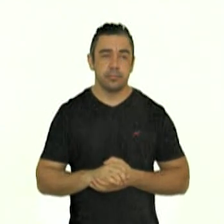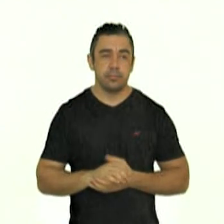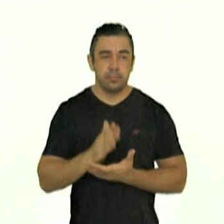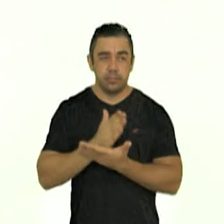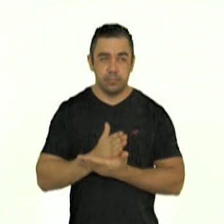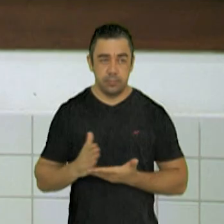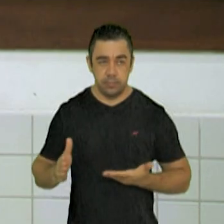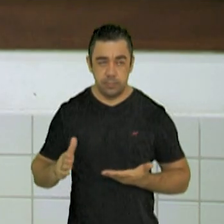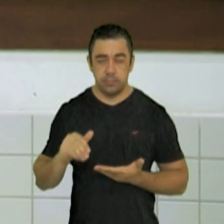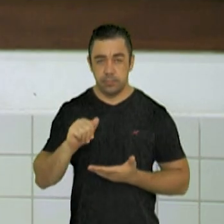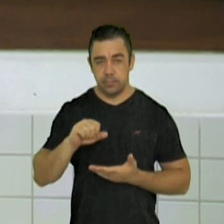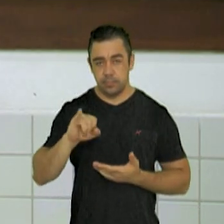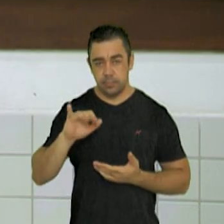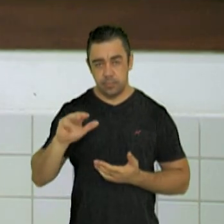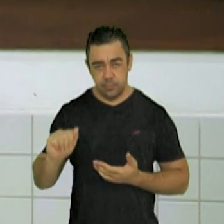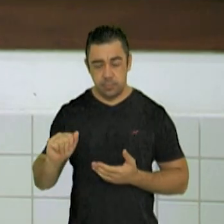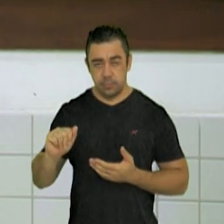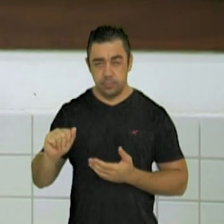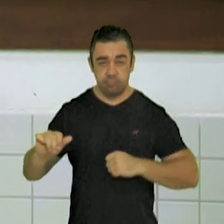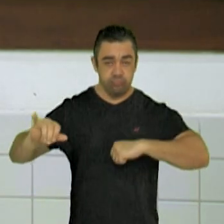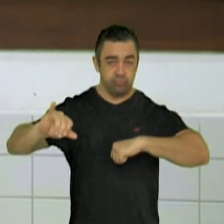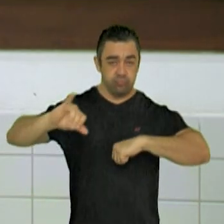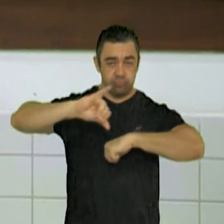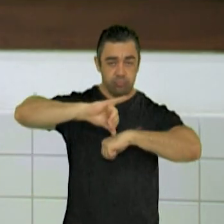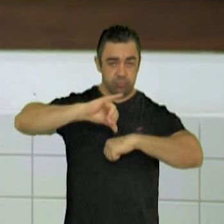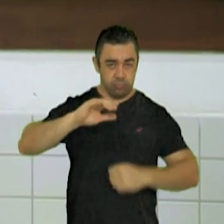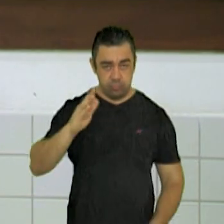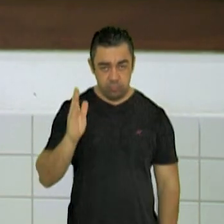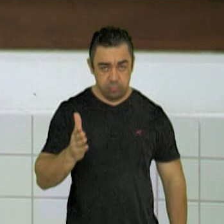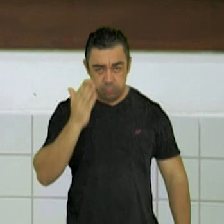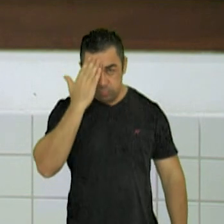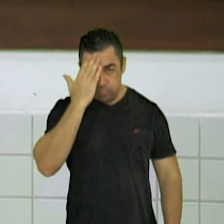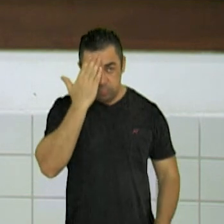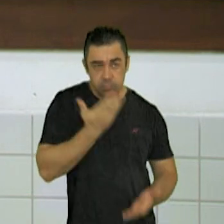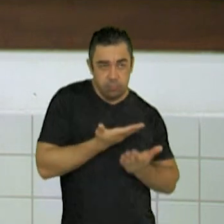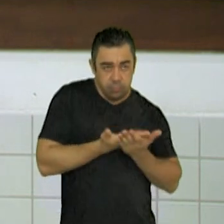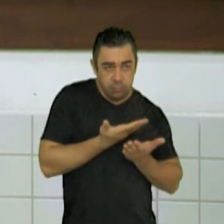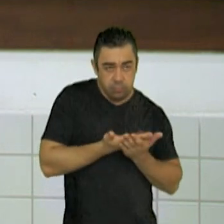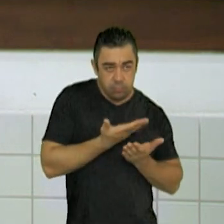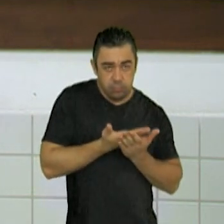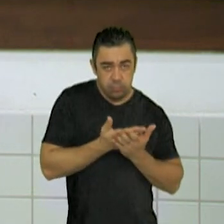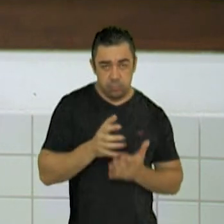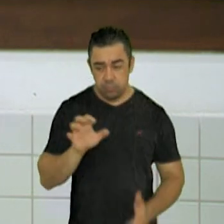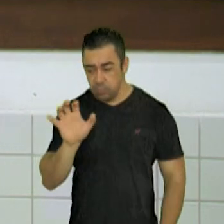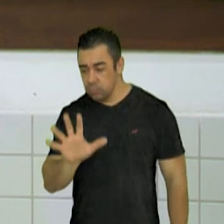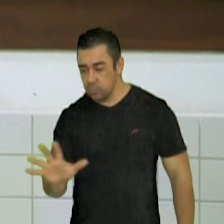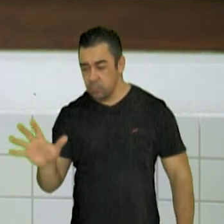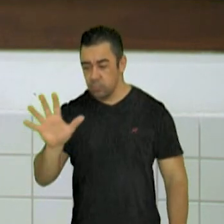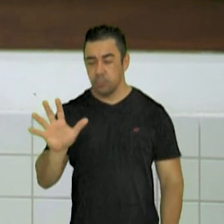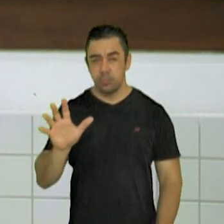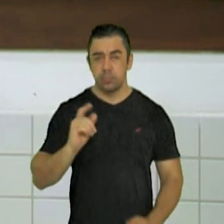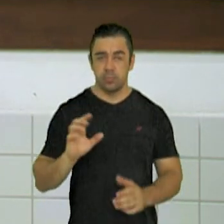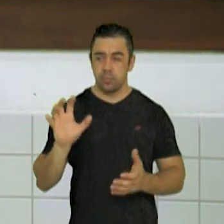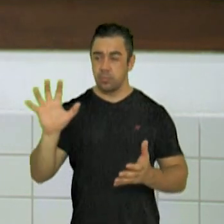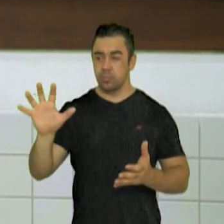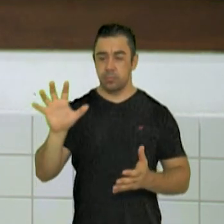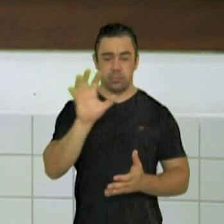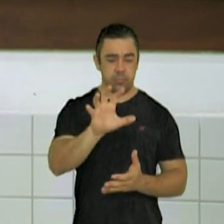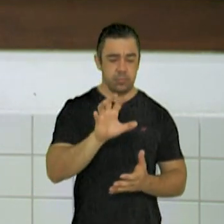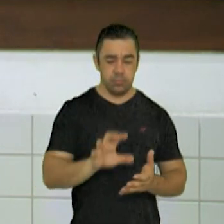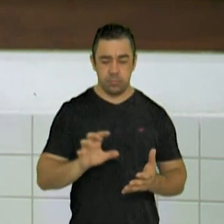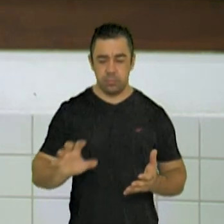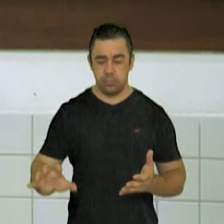Começar a Ásia pela Ásia Central, a gente sabe que para estudar o continente asiático nós temos que regionalizar, dividi-lo nas